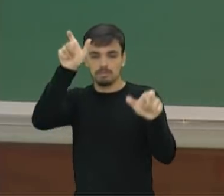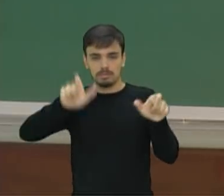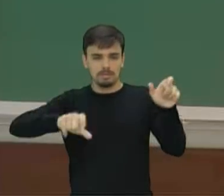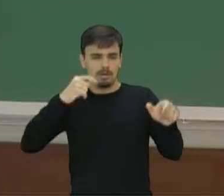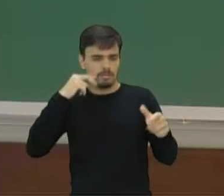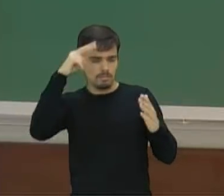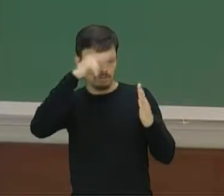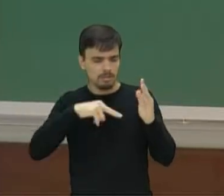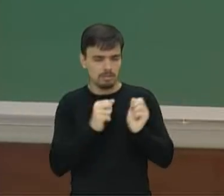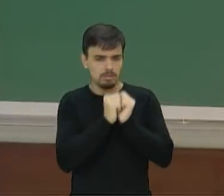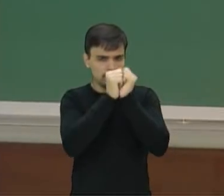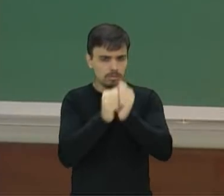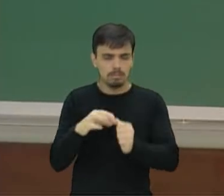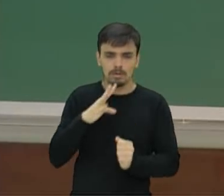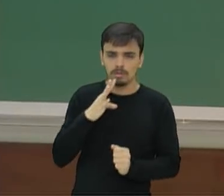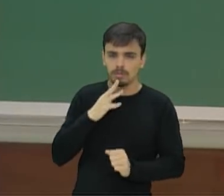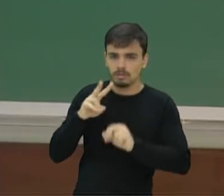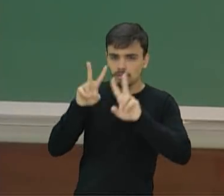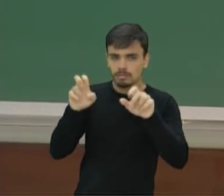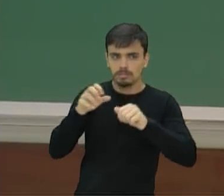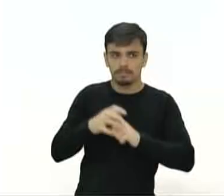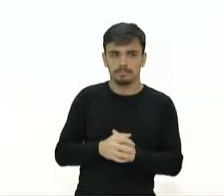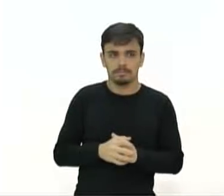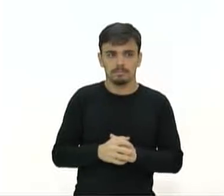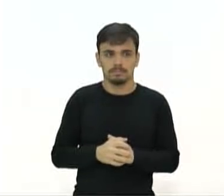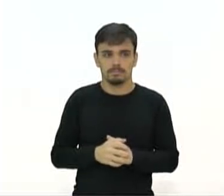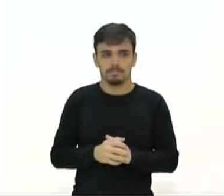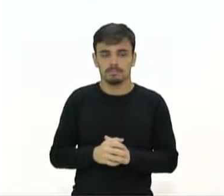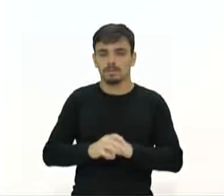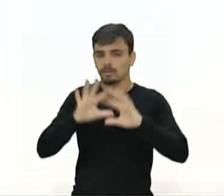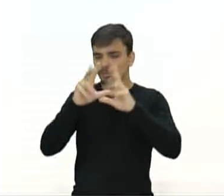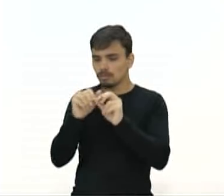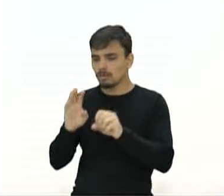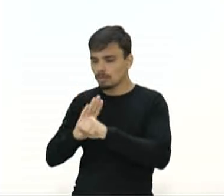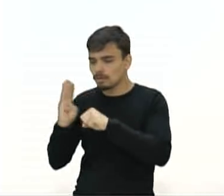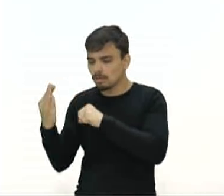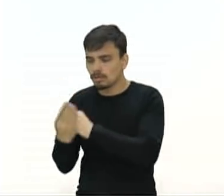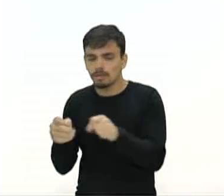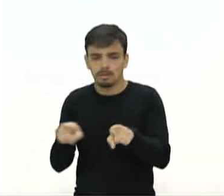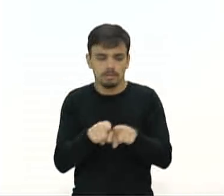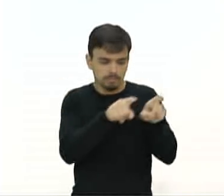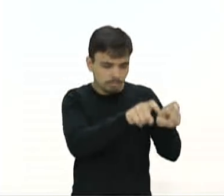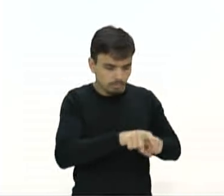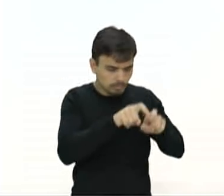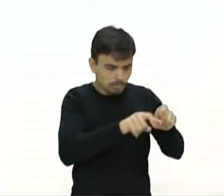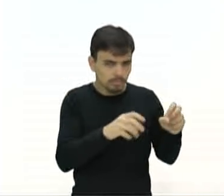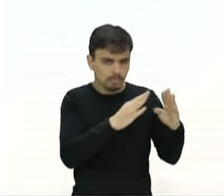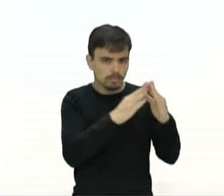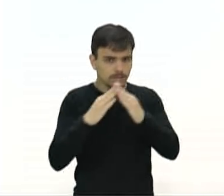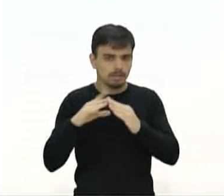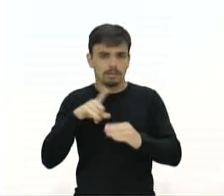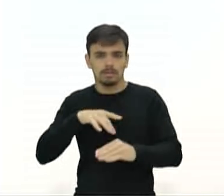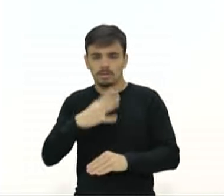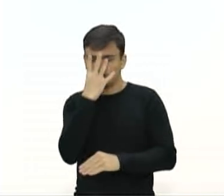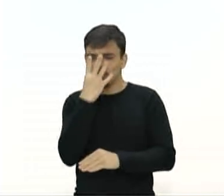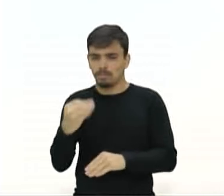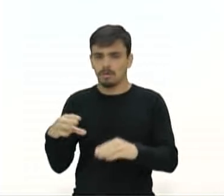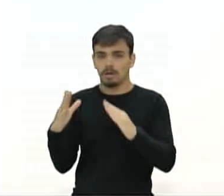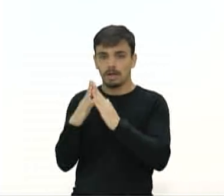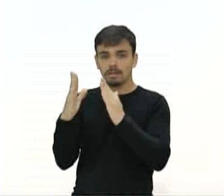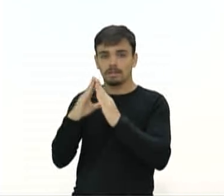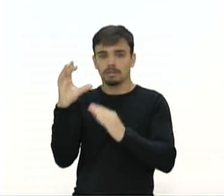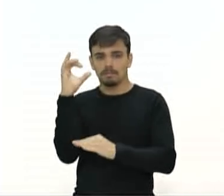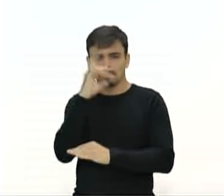ler um trecho para a gente conhecer um pouco mais? De todas as vilas e arraiais vizinhos, afluíam loucos à Casa Verde.